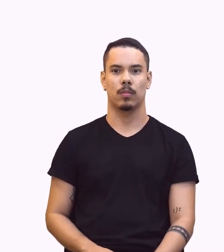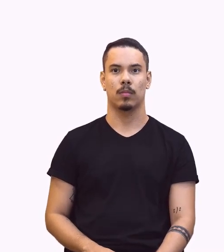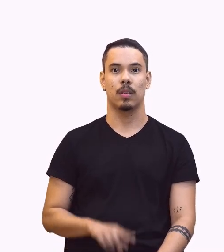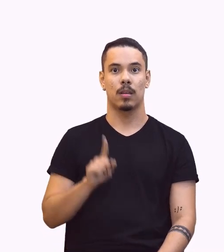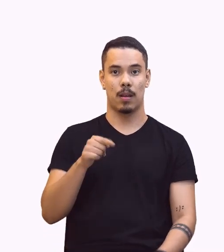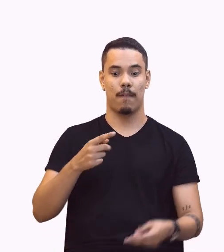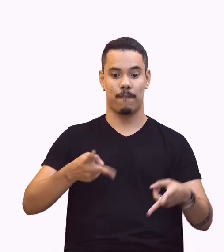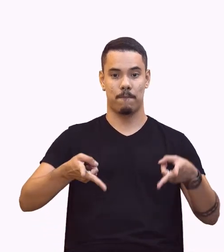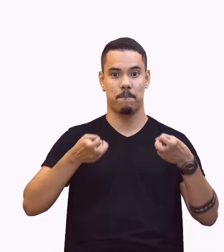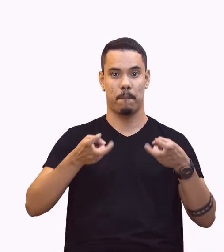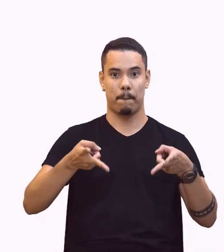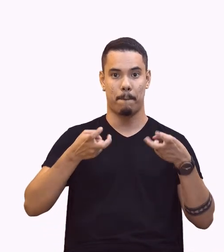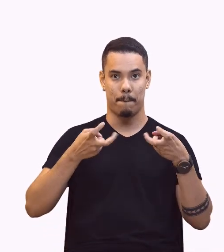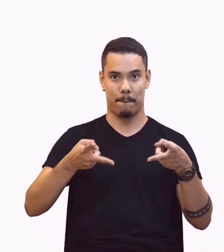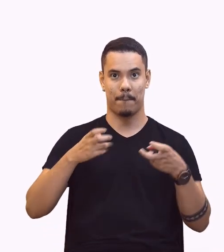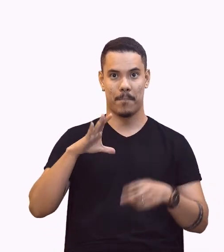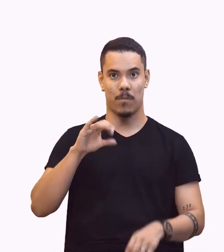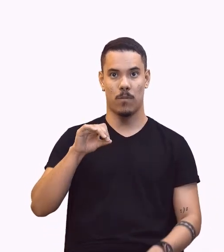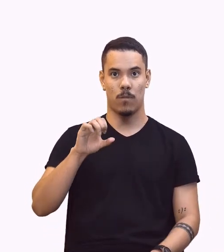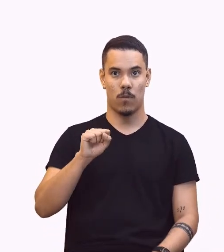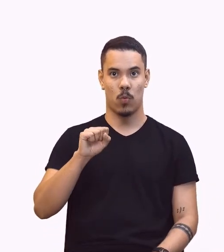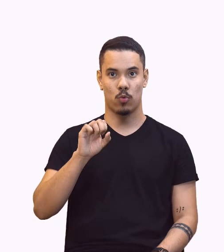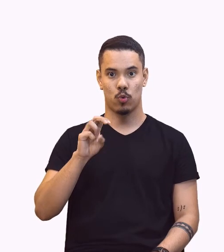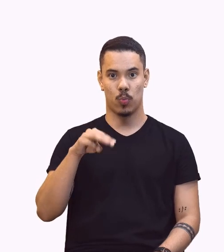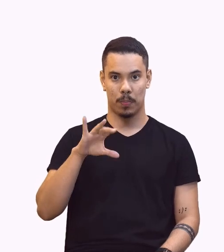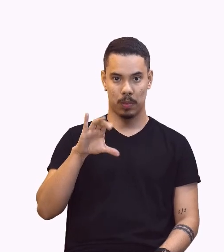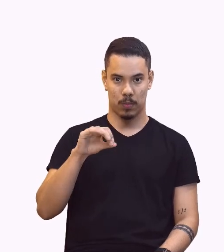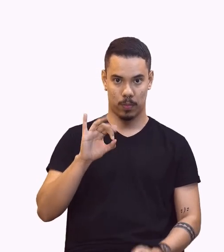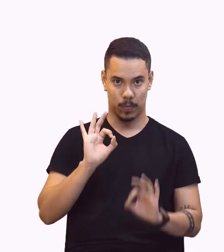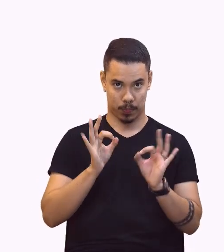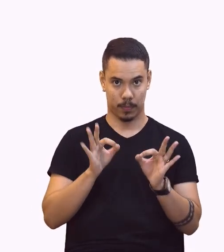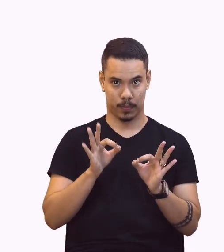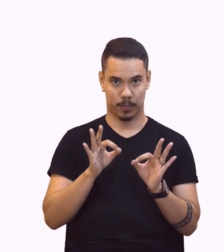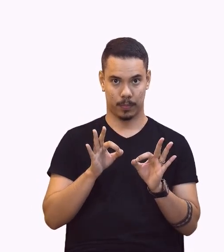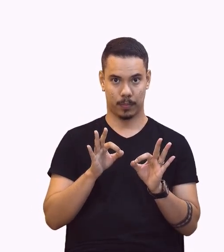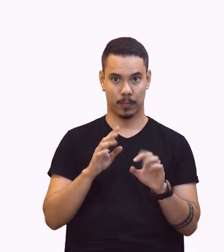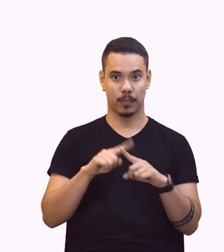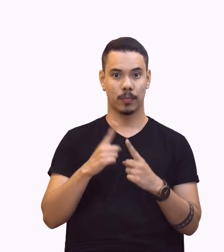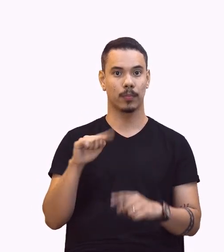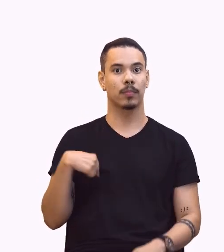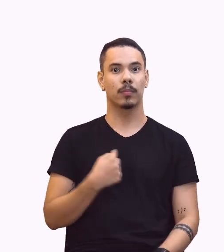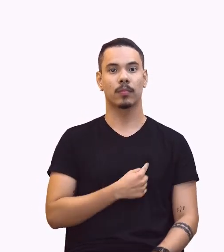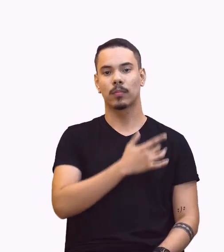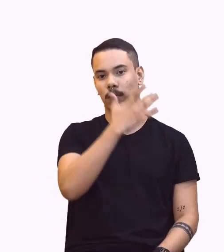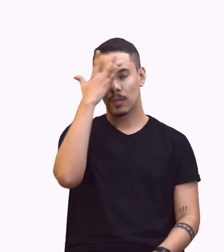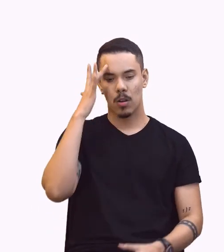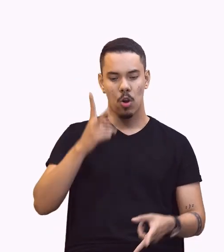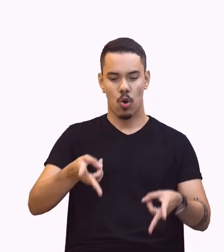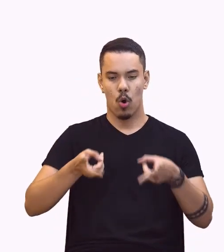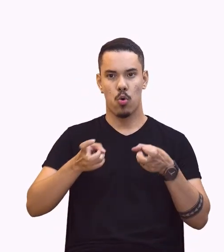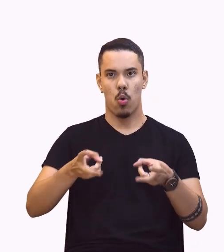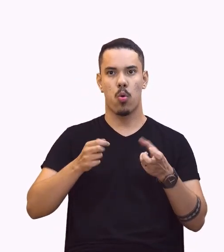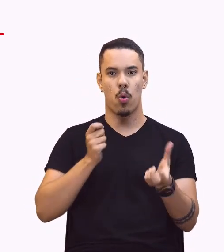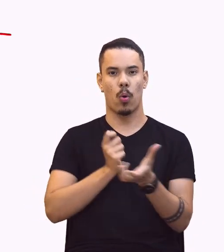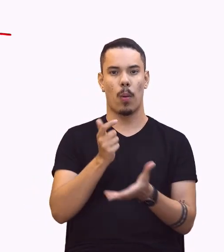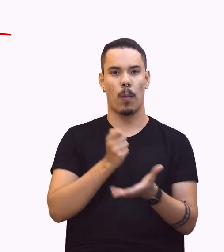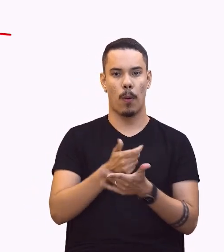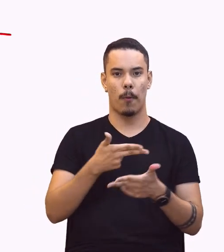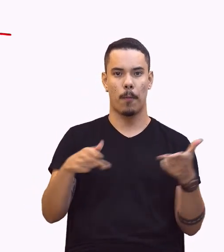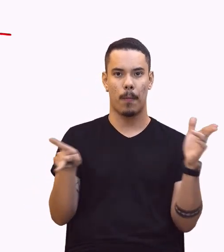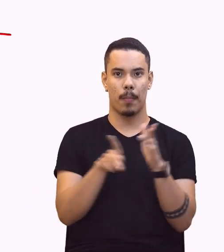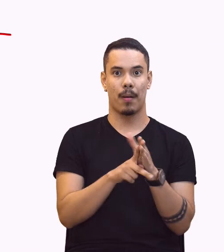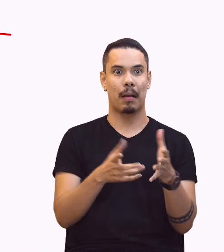consumismo. Então, querendo ou não, nós somos pessoas consumistas. Queremos ter uma